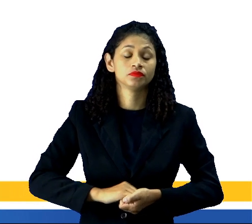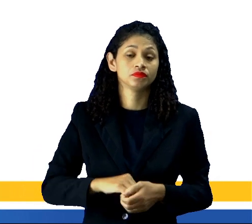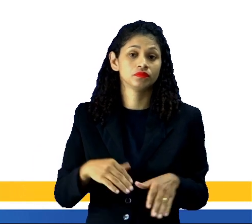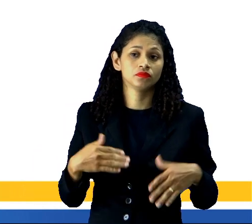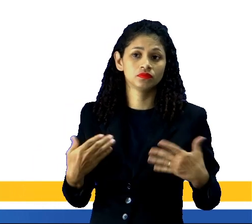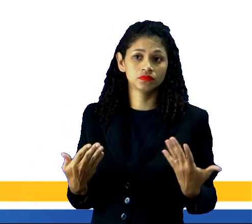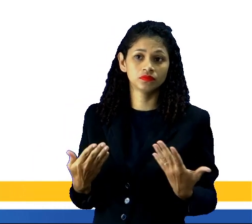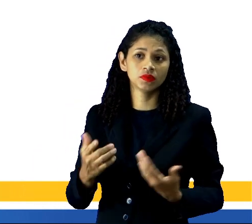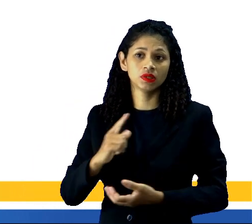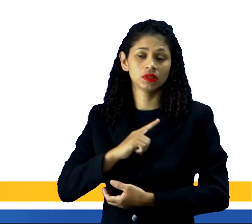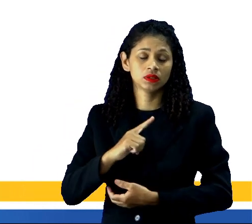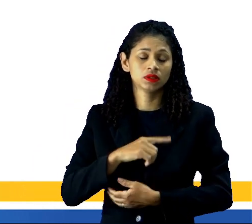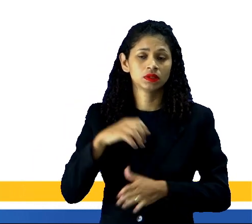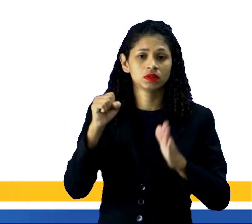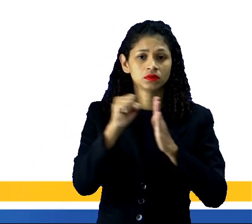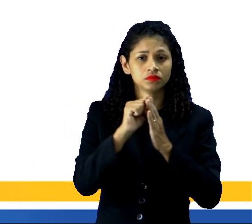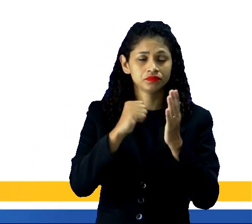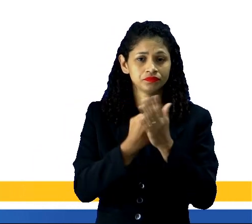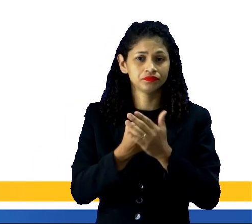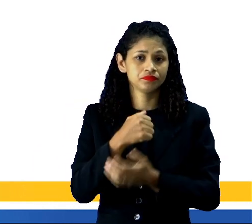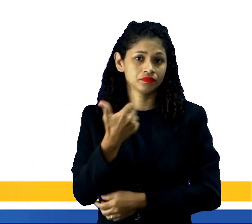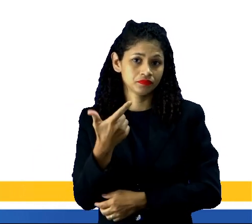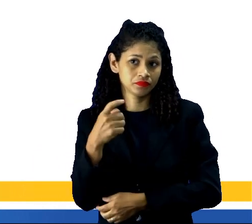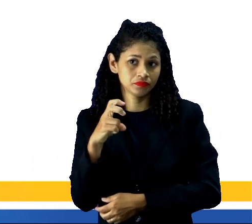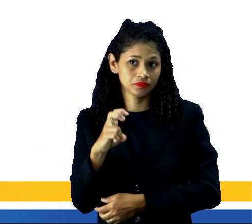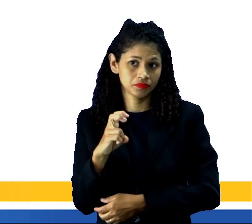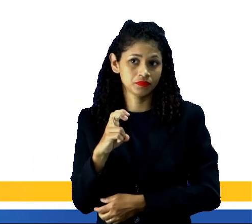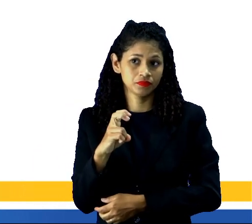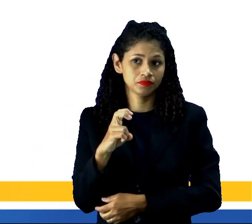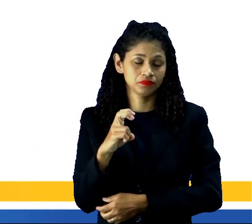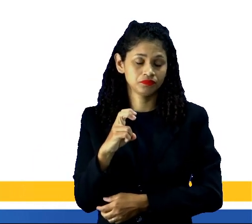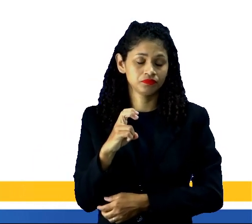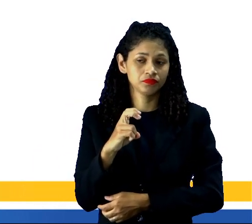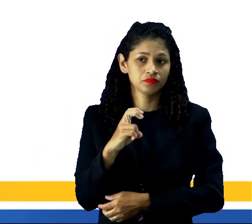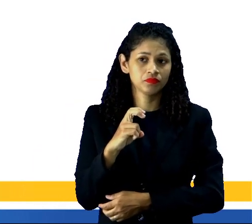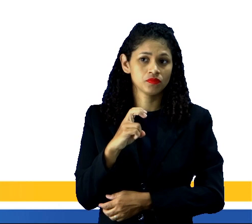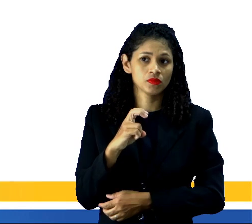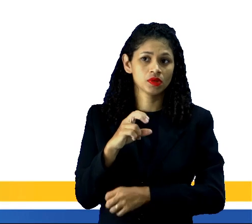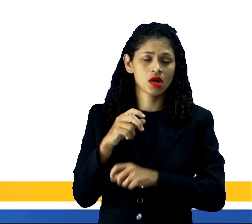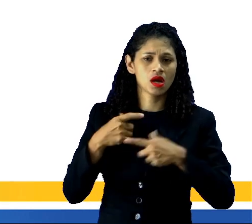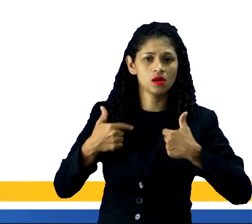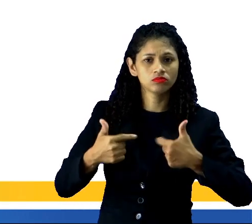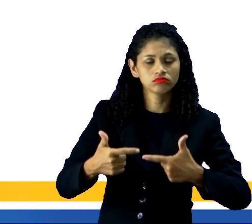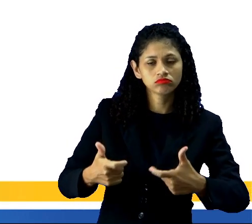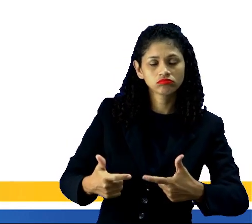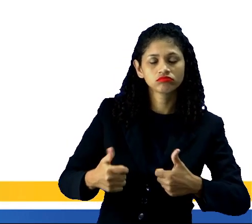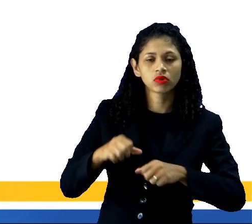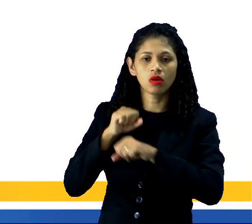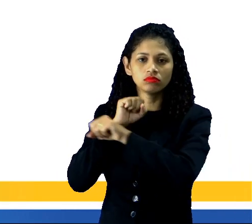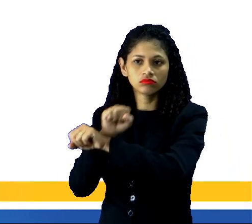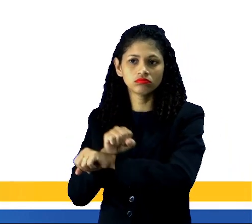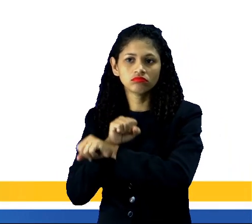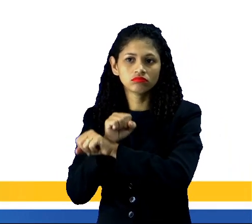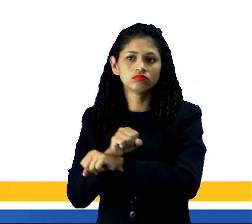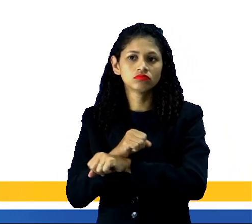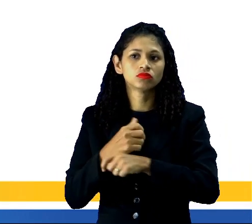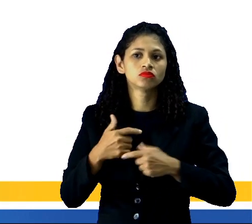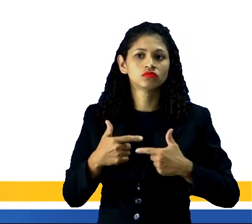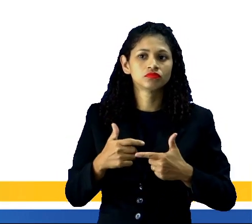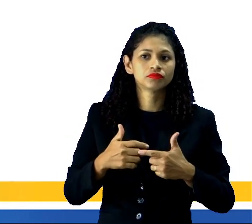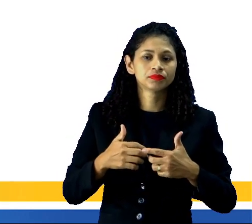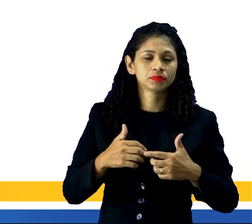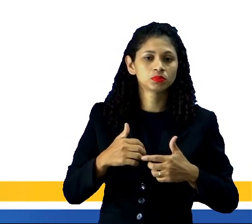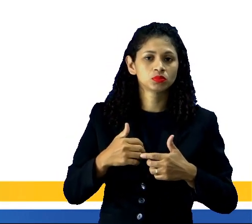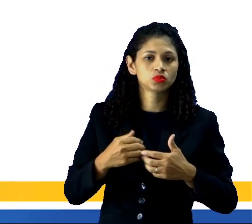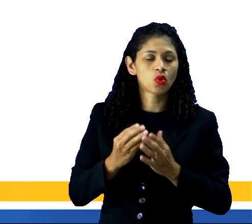Então, a gente tem início lá no século XV, a guerra, né, e o tráfico atlântico, né? No século XV, com a chegada dos portugueses ali à África,